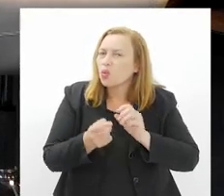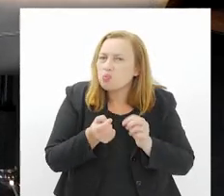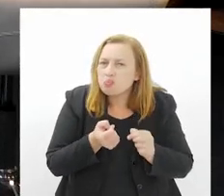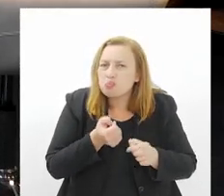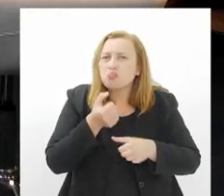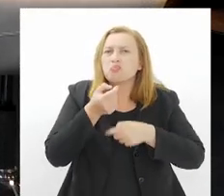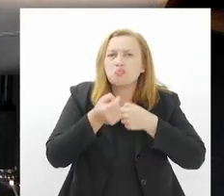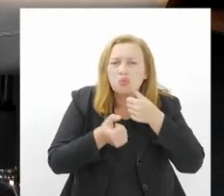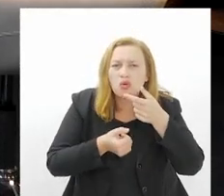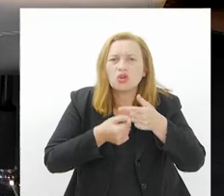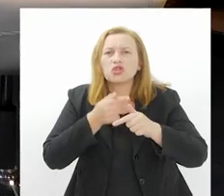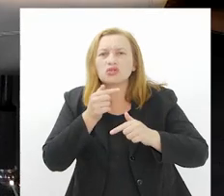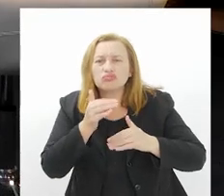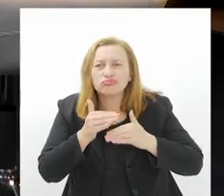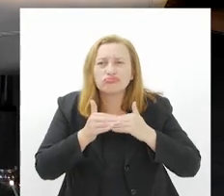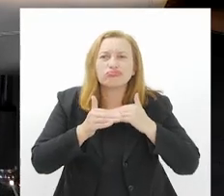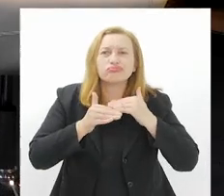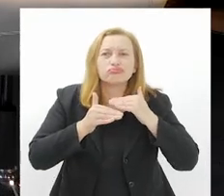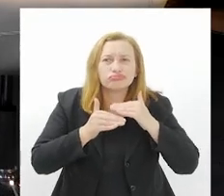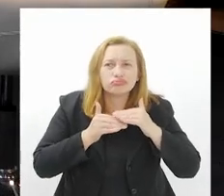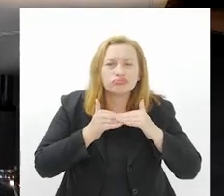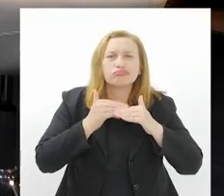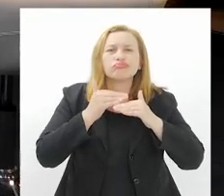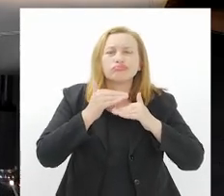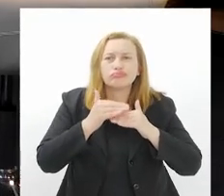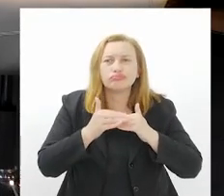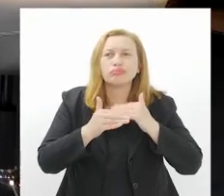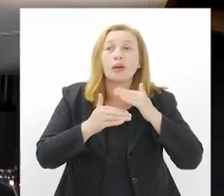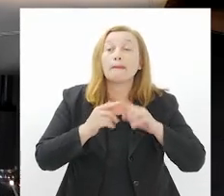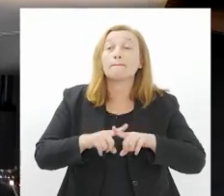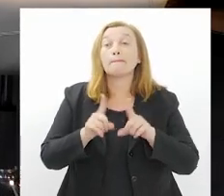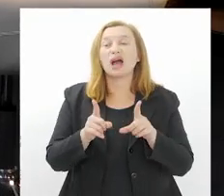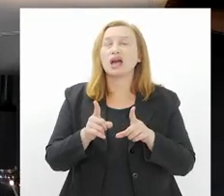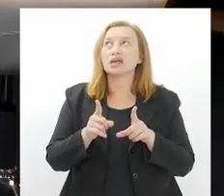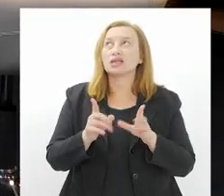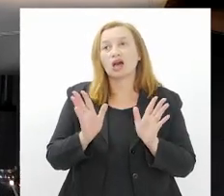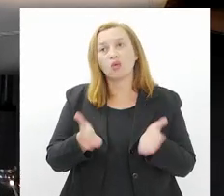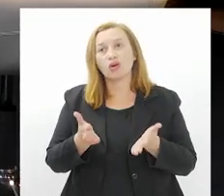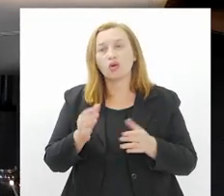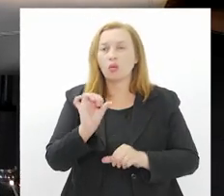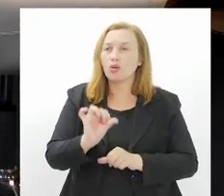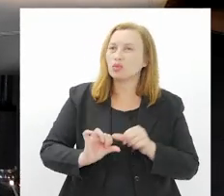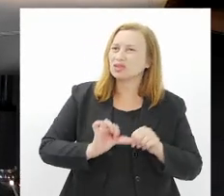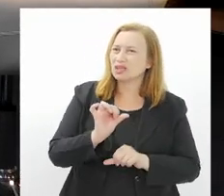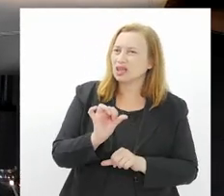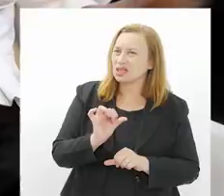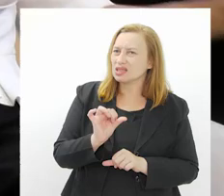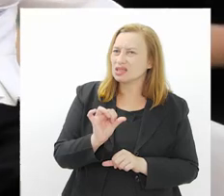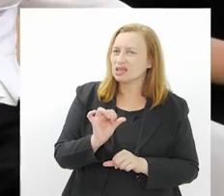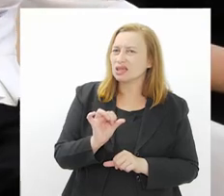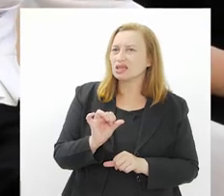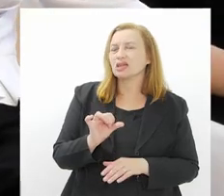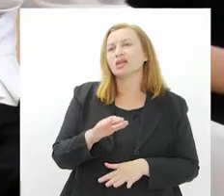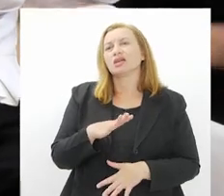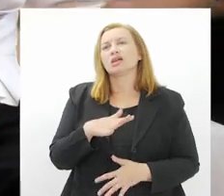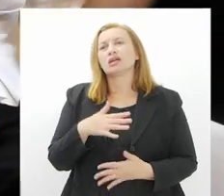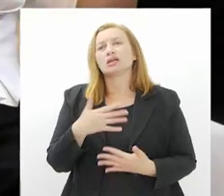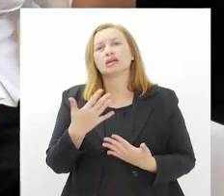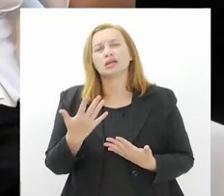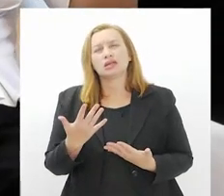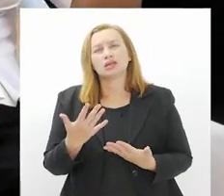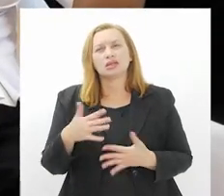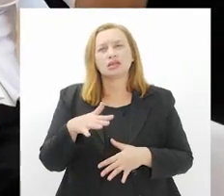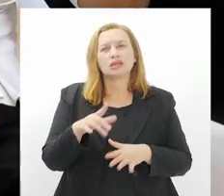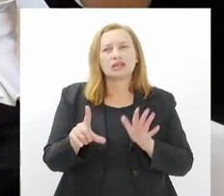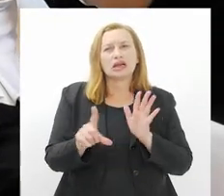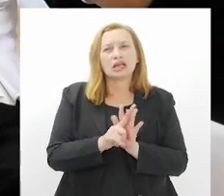investimento, tá sendo assim... Bem aos pouquinhos, tá bem aos mas poucos. Recentemente, né, com essa mudança, né, na